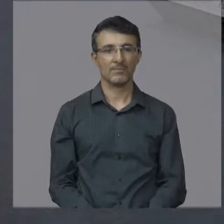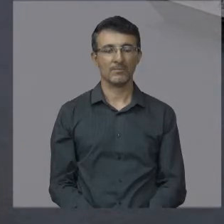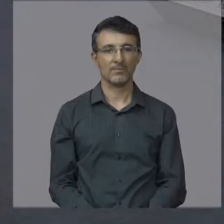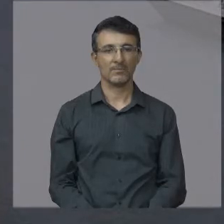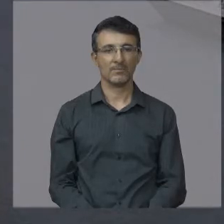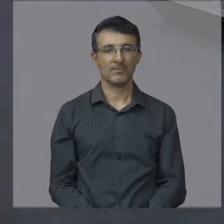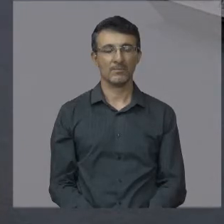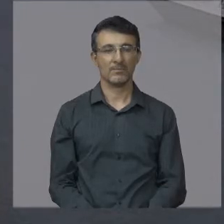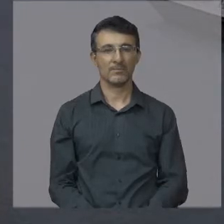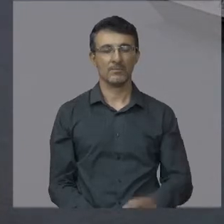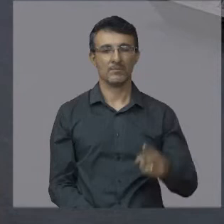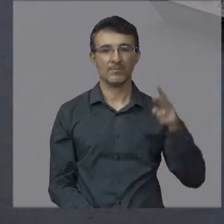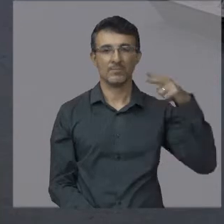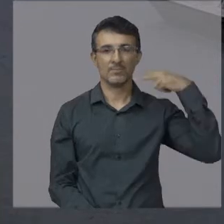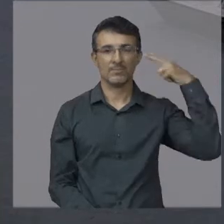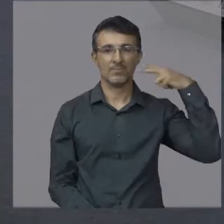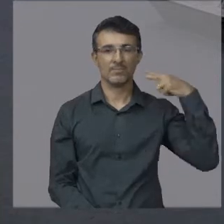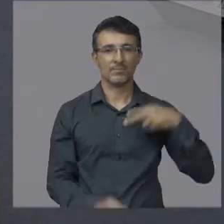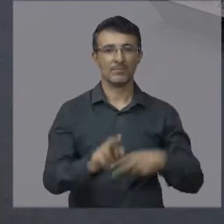Robertinho da Padaria.